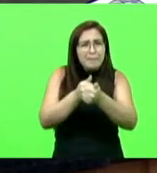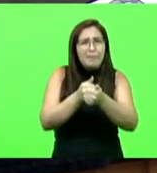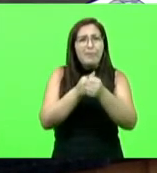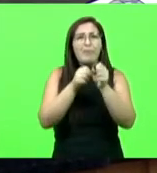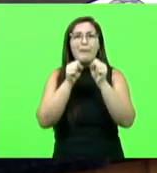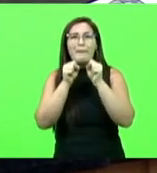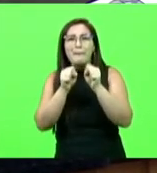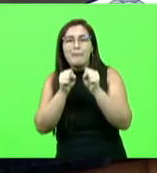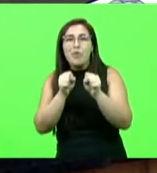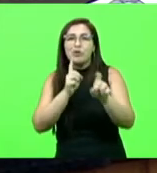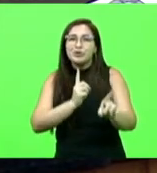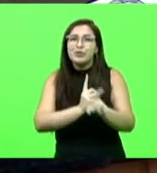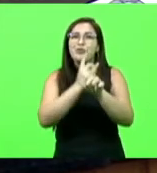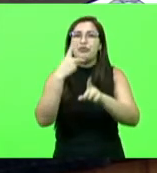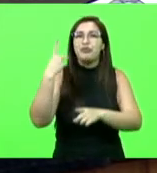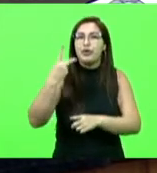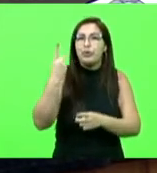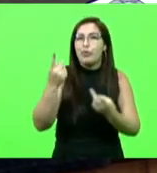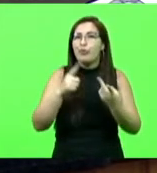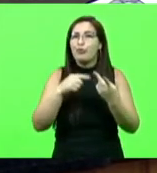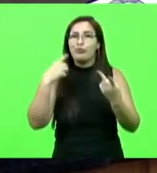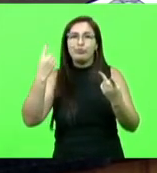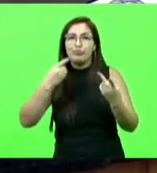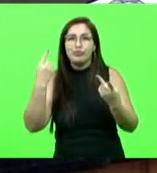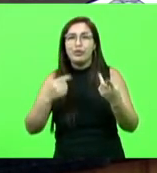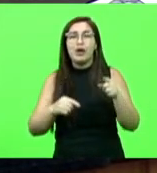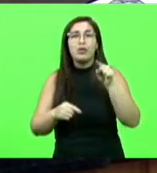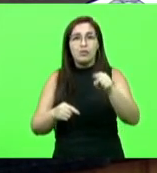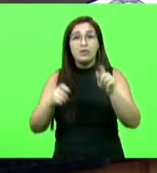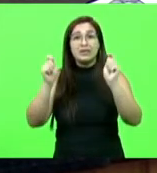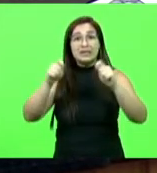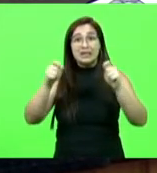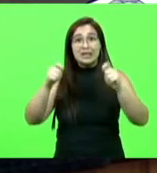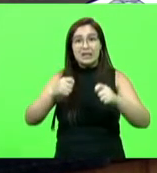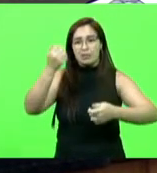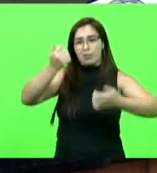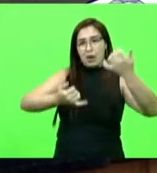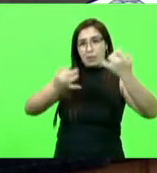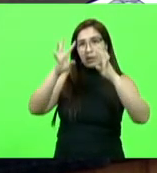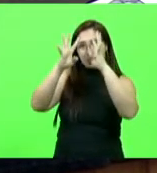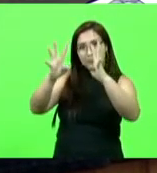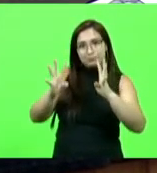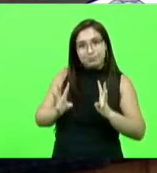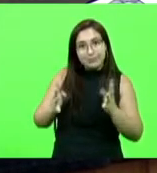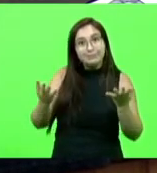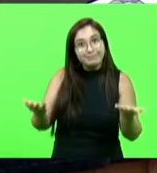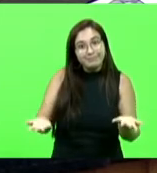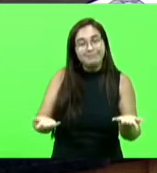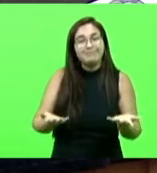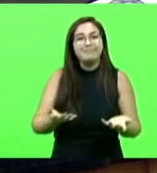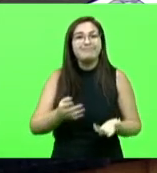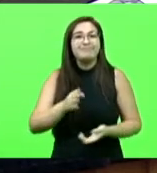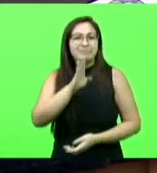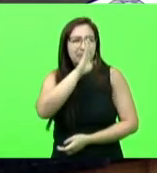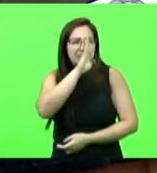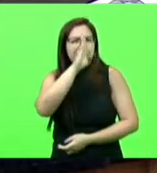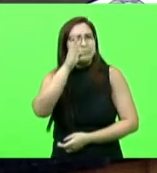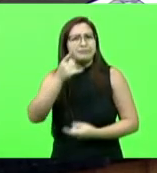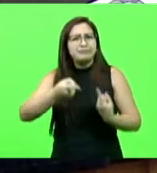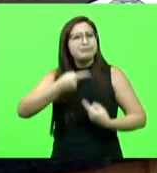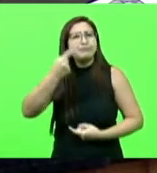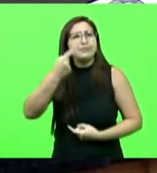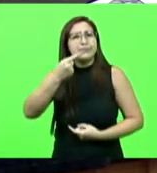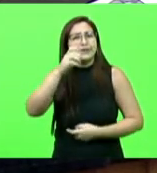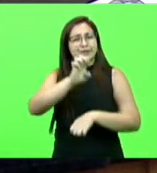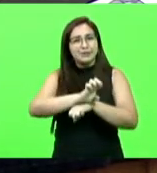o vereador, o deputado, onde a sua voz seja ouvida, porque ela tem impacto, onde a prioridade do seu estado